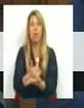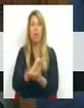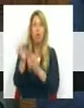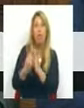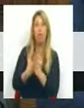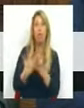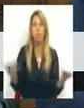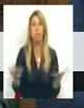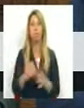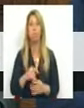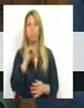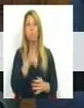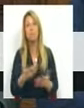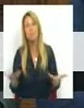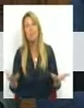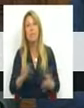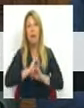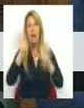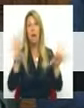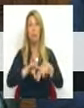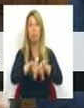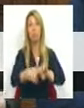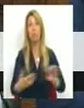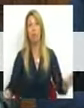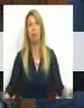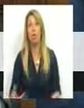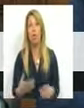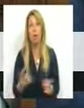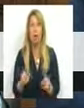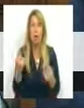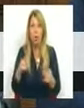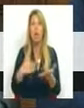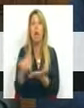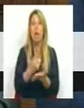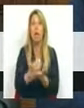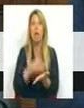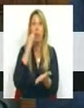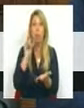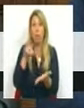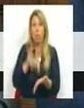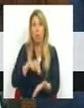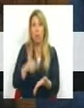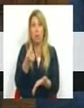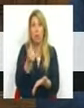claramente era destruidor não só da rentabilidade do banco, mas da sua posição de capital.